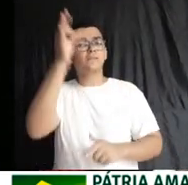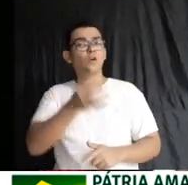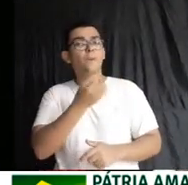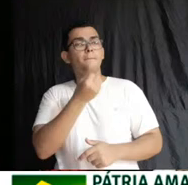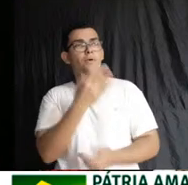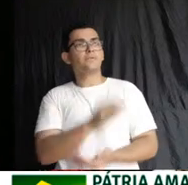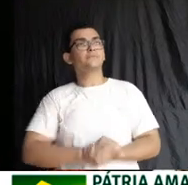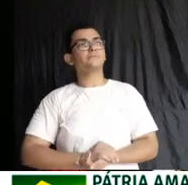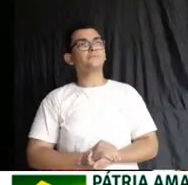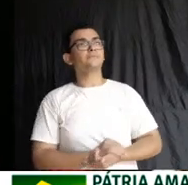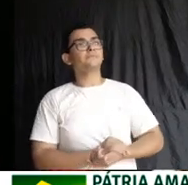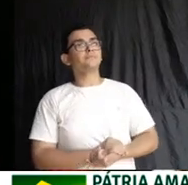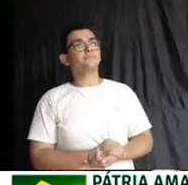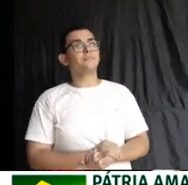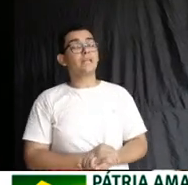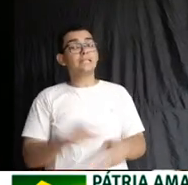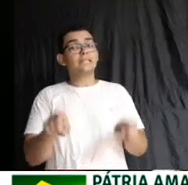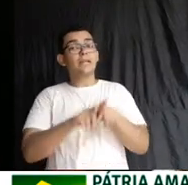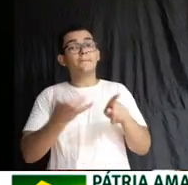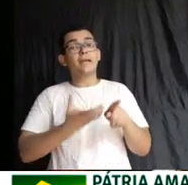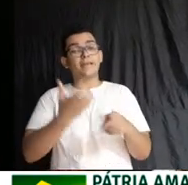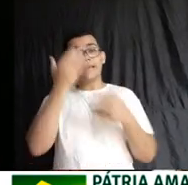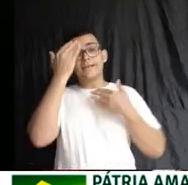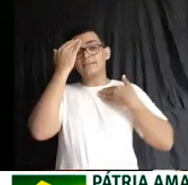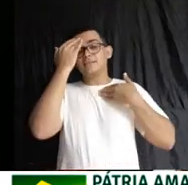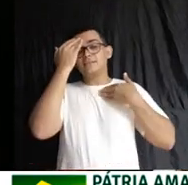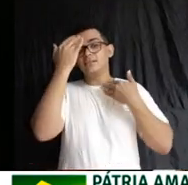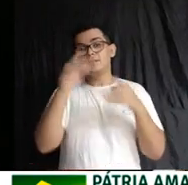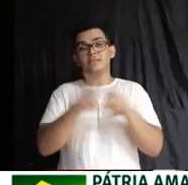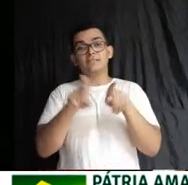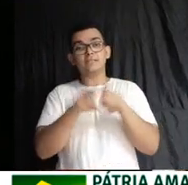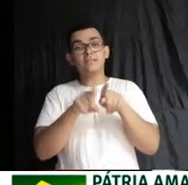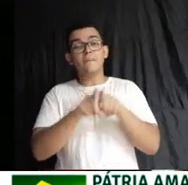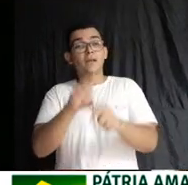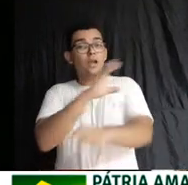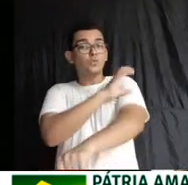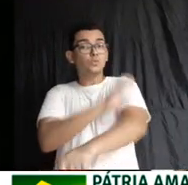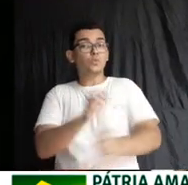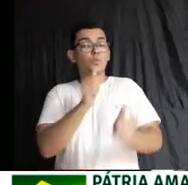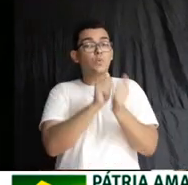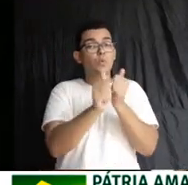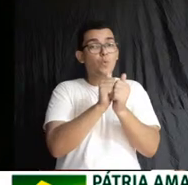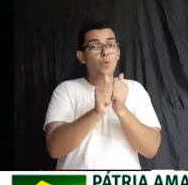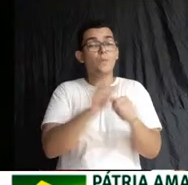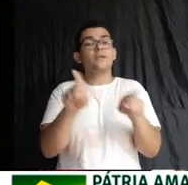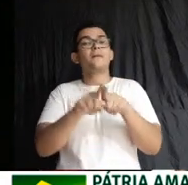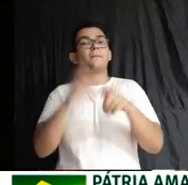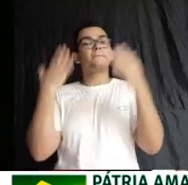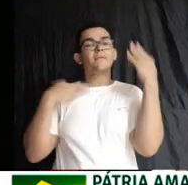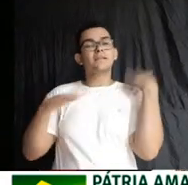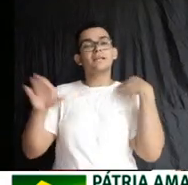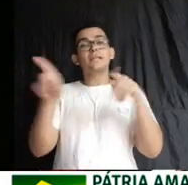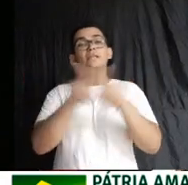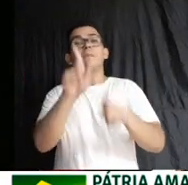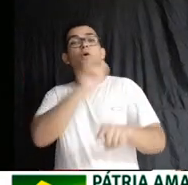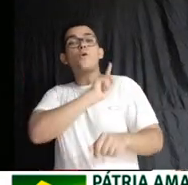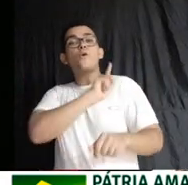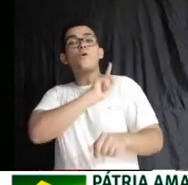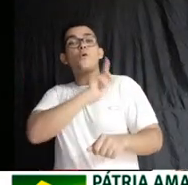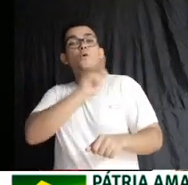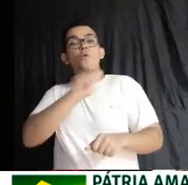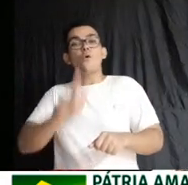possível. Agradecer a Seja o Céu, Superintendência da Juventude, Cultura, Esporte e Lazer, Governo do Estado